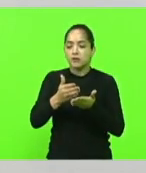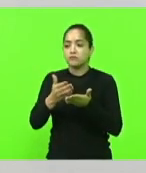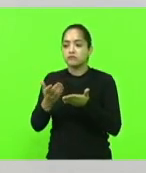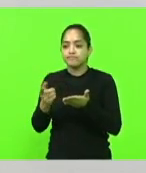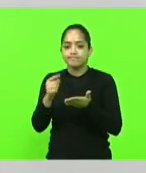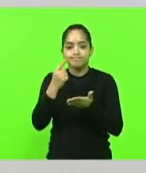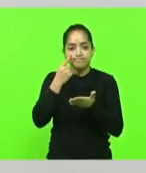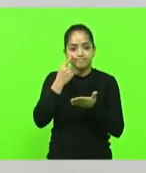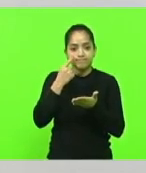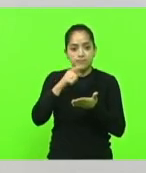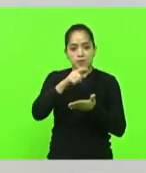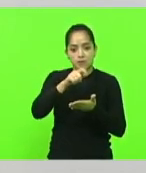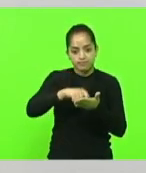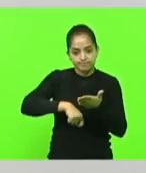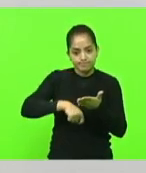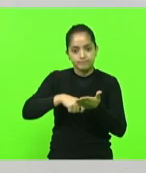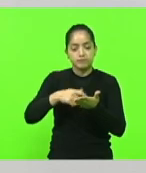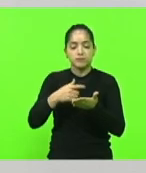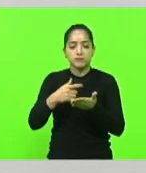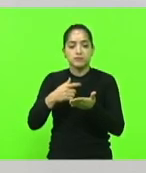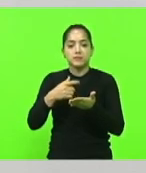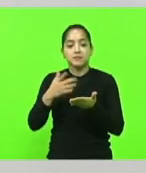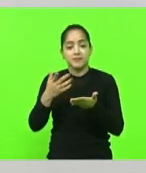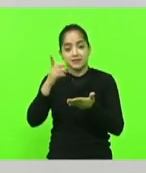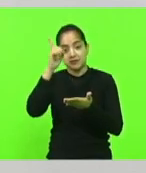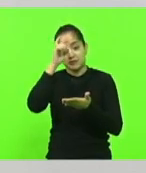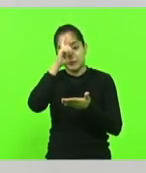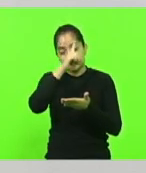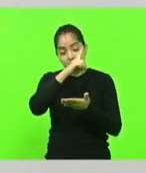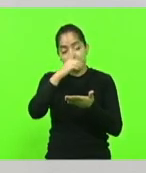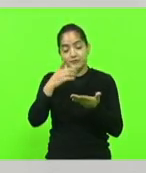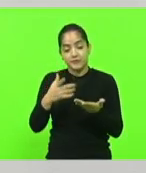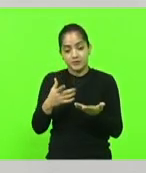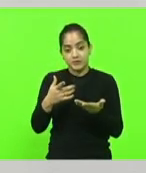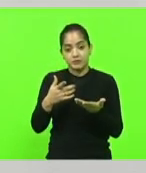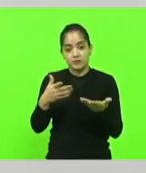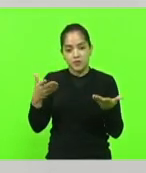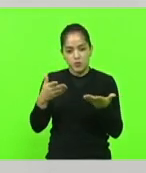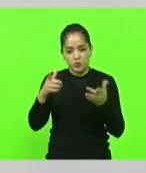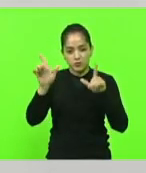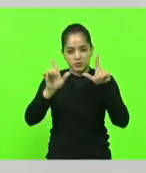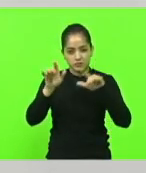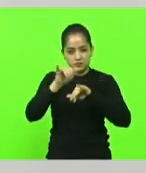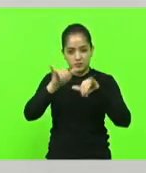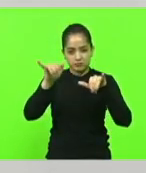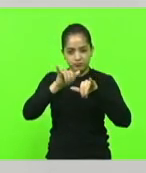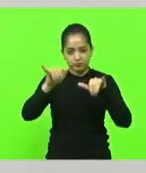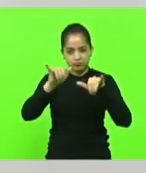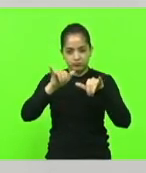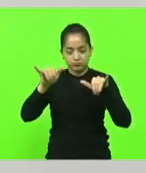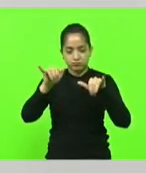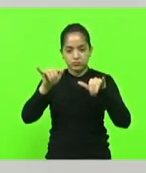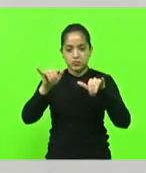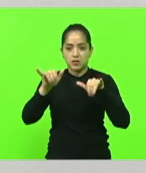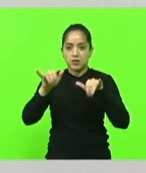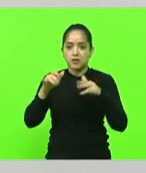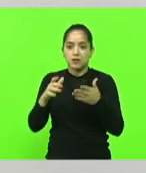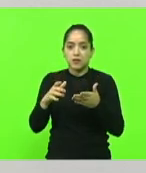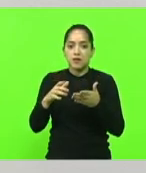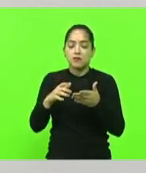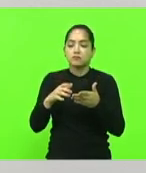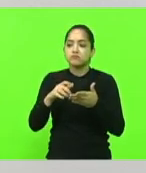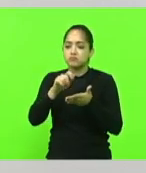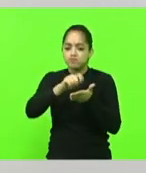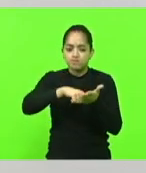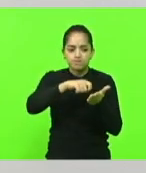para protocolar. Tive bastante dificuldade, que é um até que saiu na mídia hoje, de colher as assinaturas dos deputados para fazer